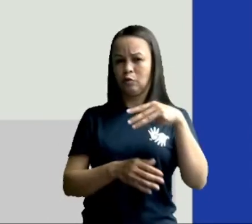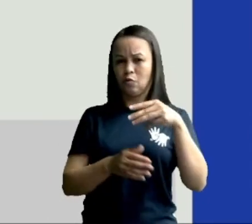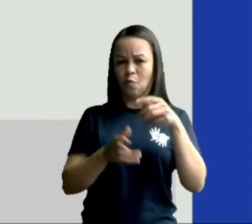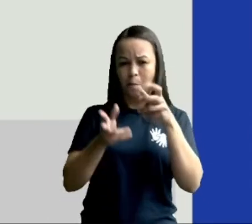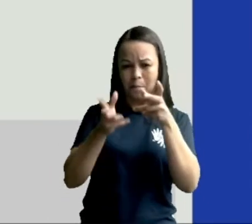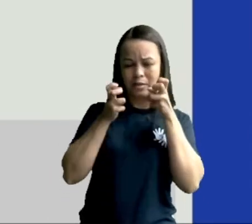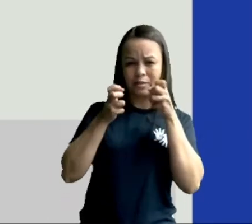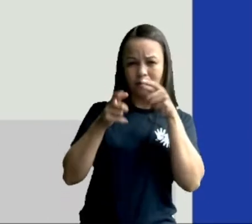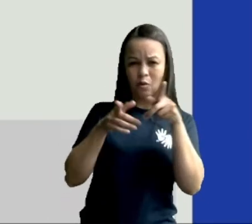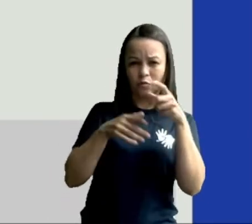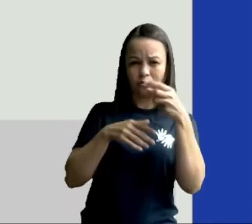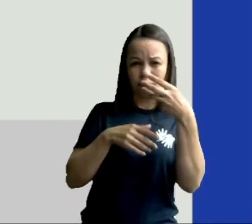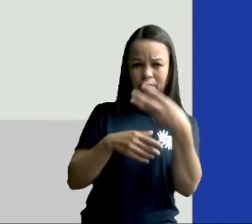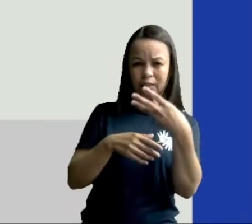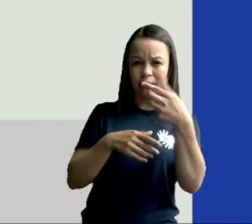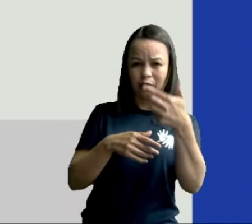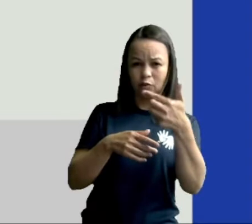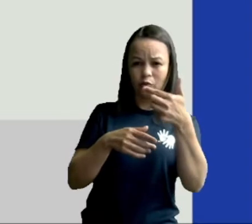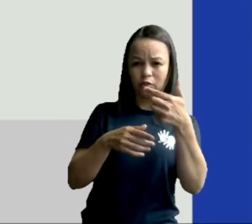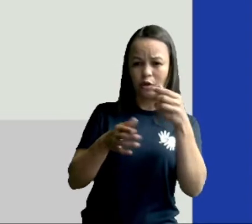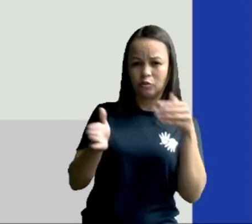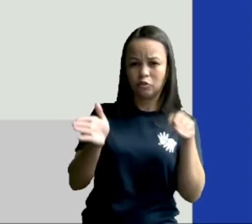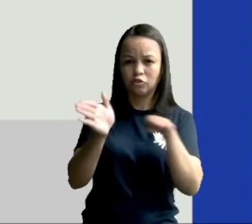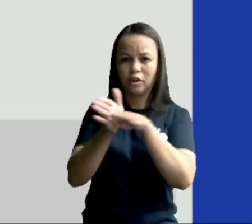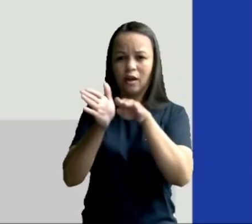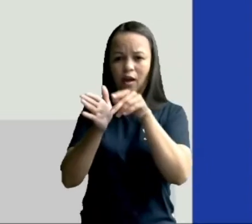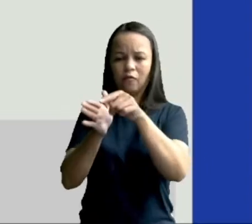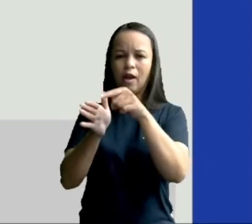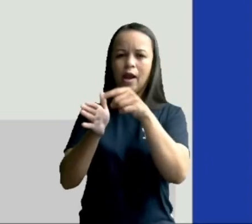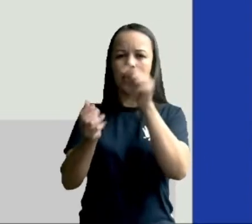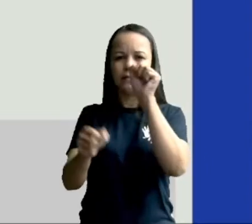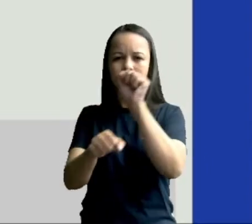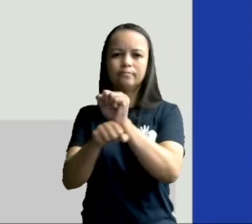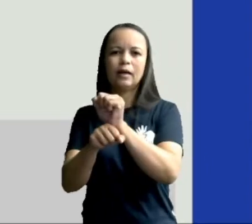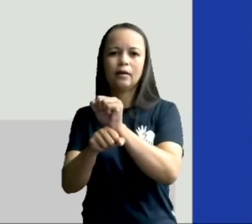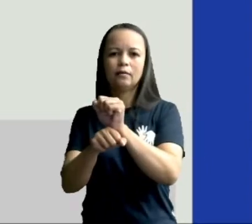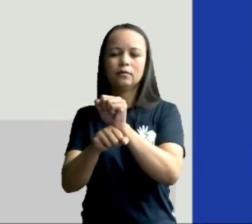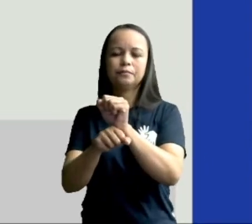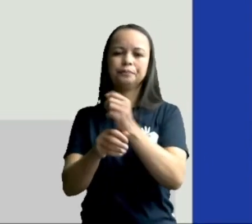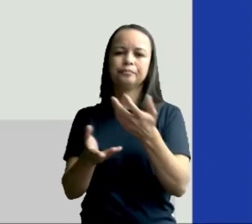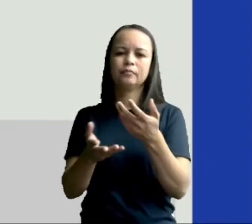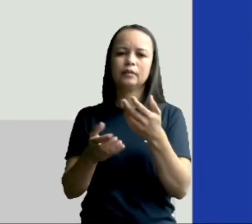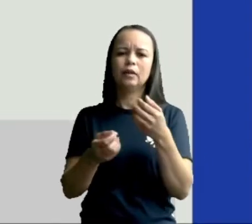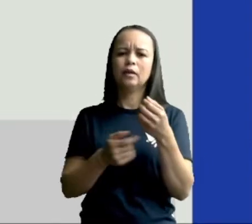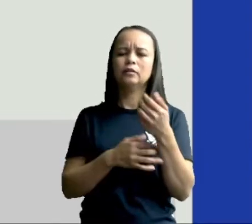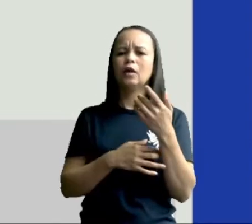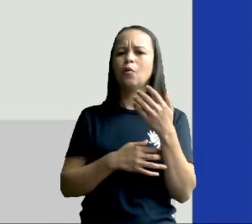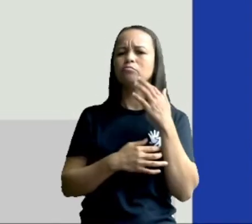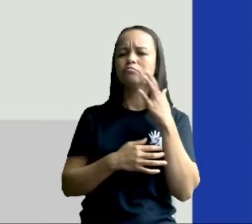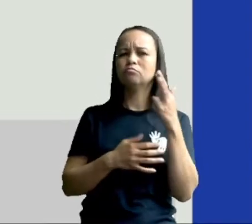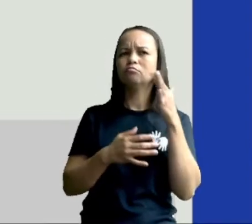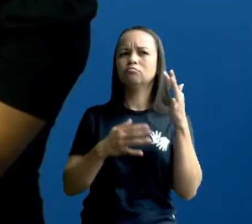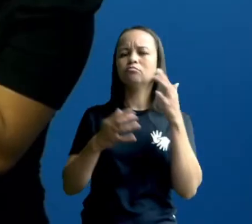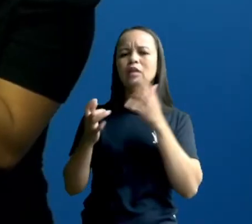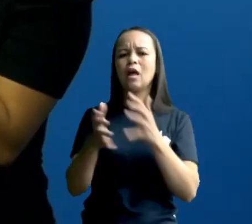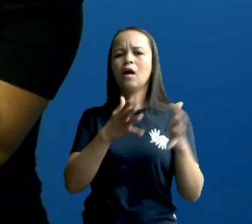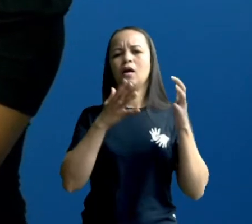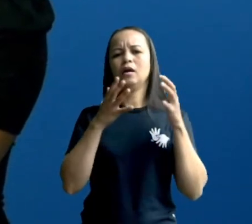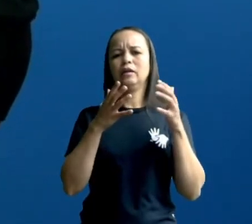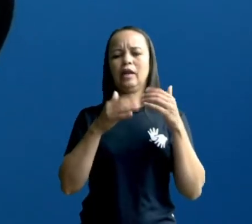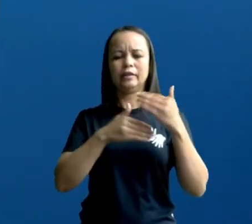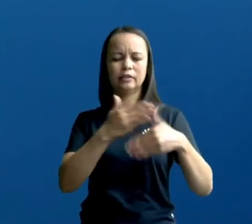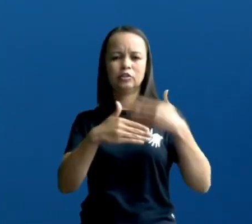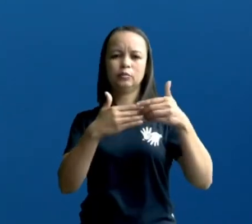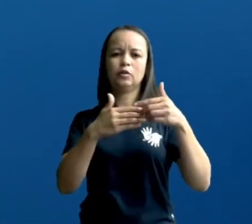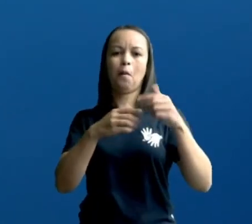chegava a 32 quilômetros, a mensagem era perdida, parava. Então ele fez um reflexo, ele fez